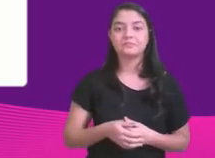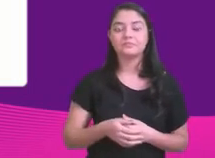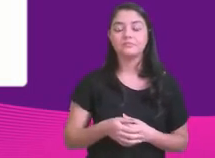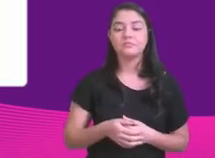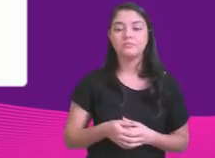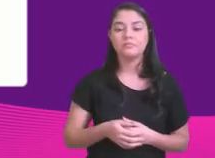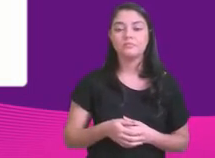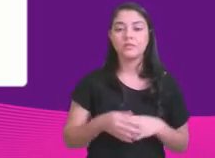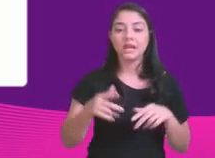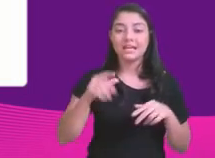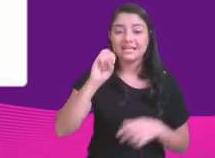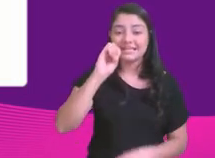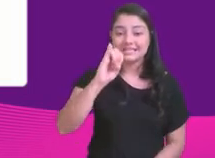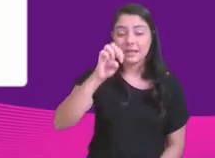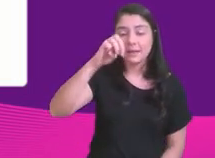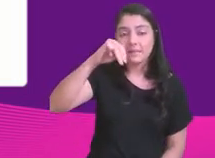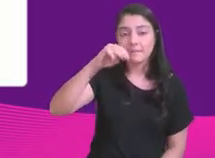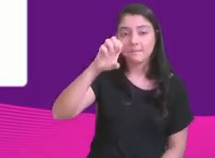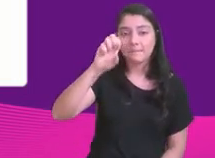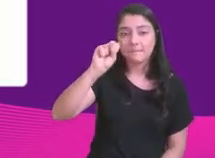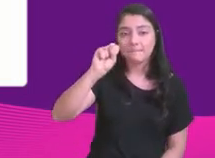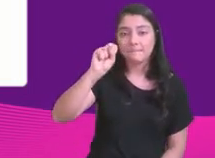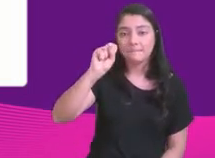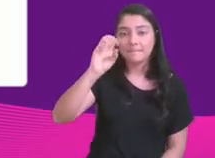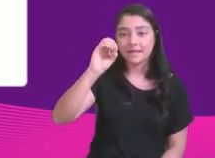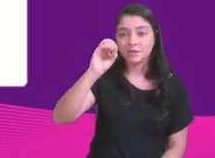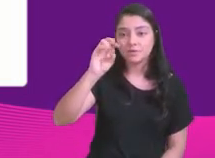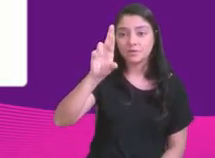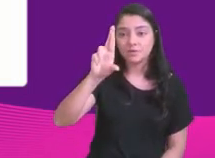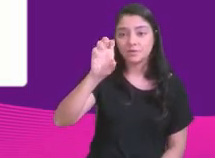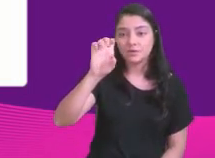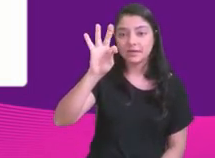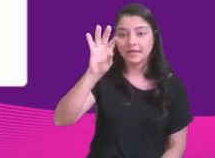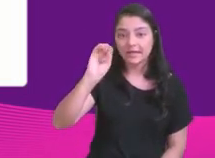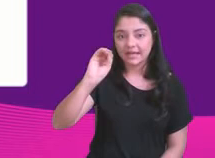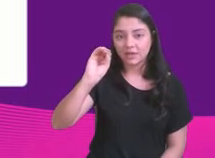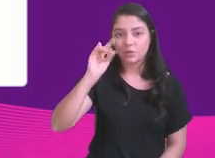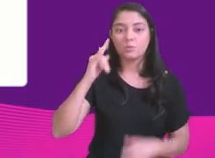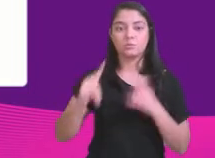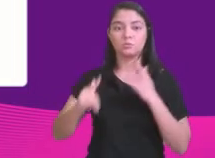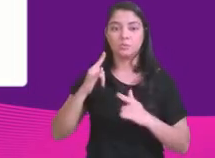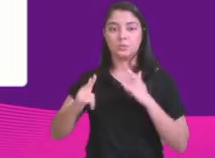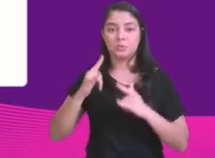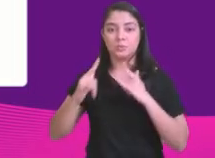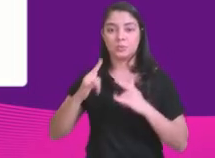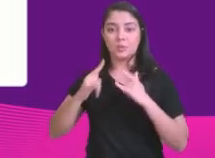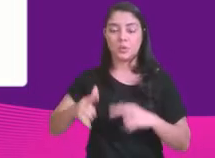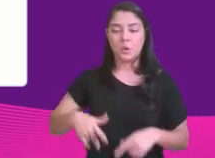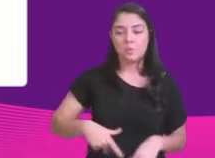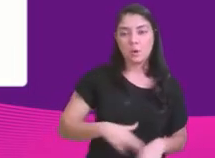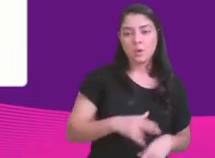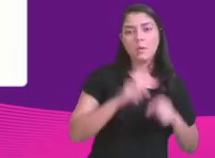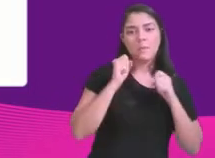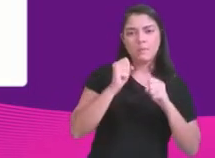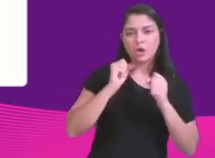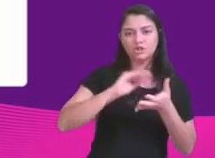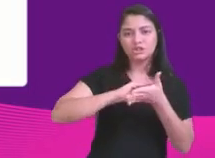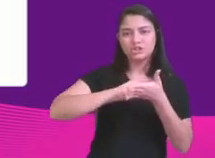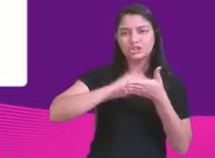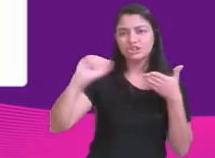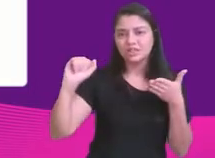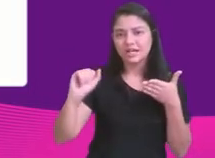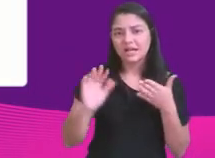do mesorreto por via robótica, seja ela para amputação abdominoperineal,